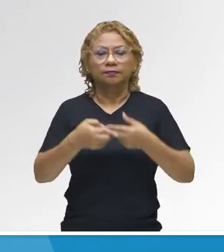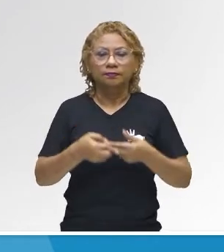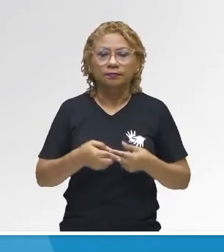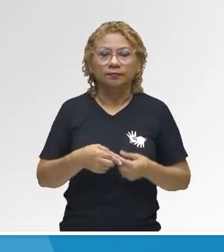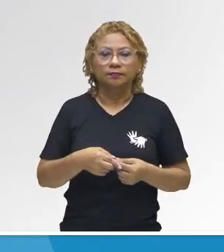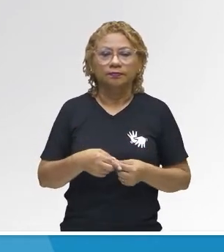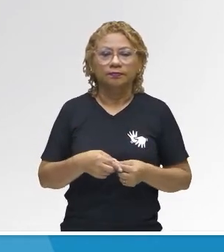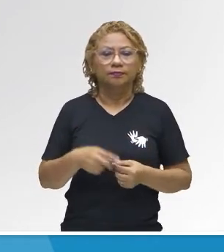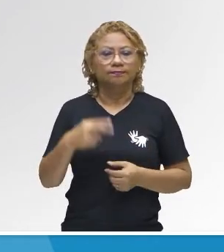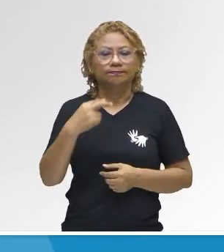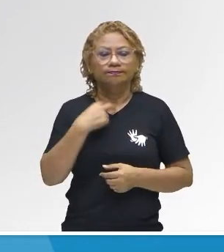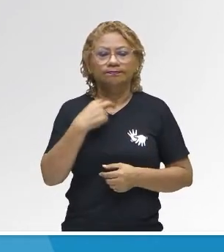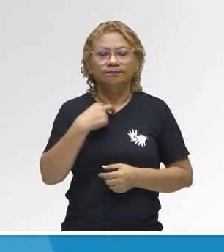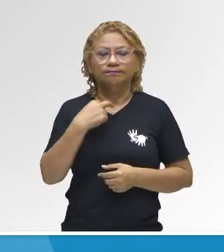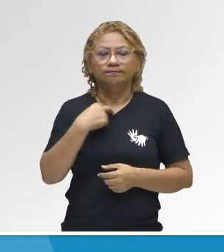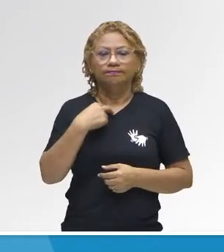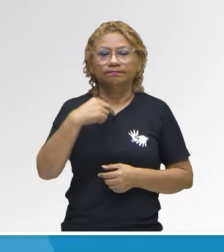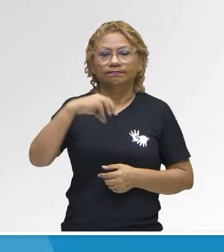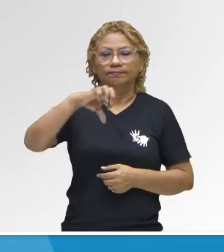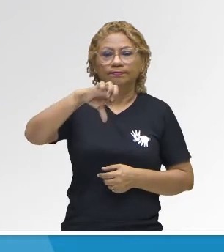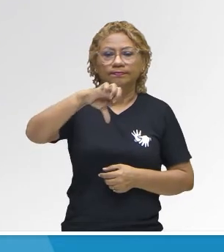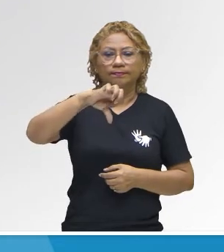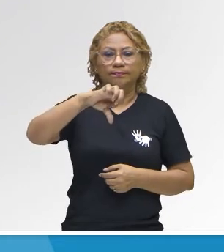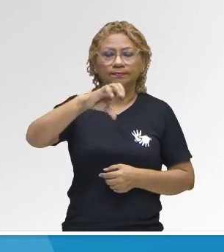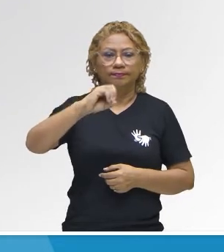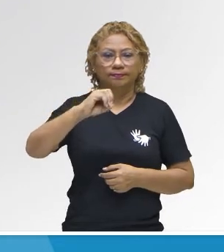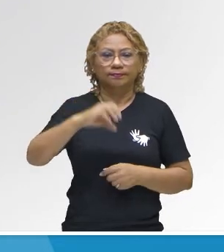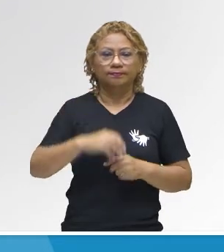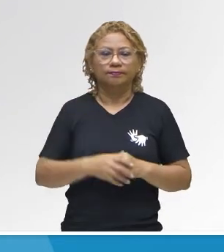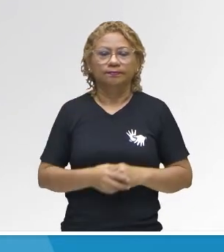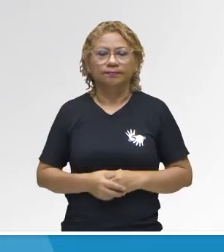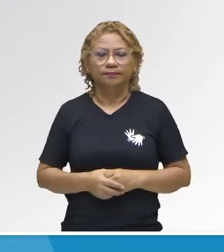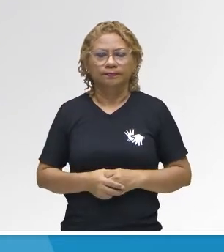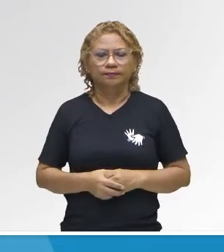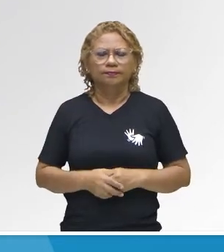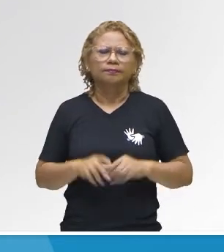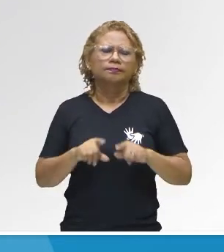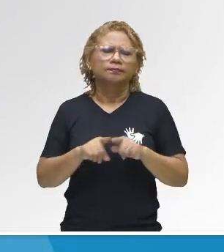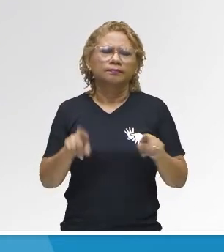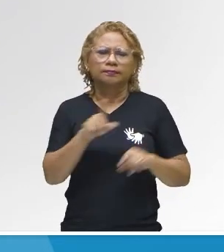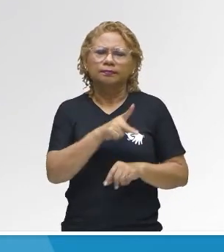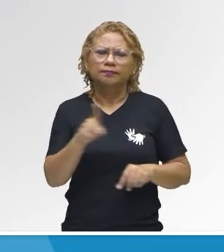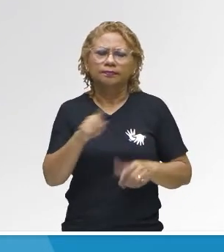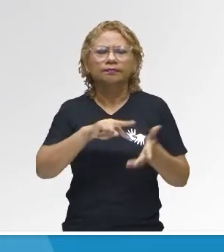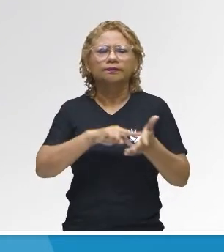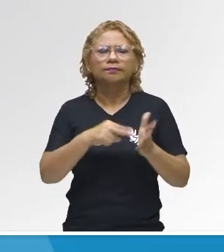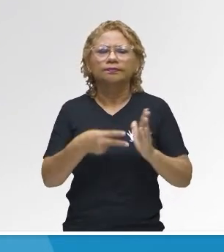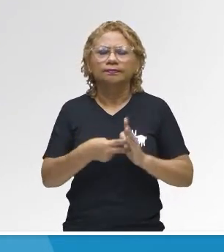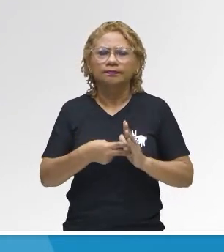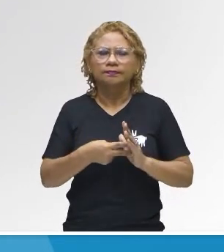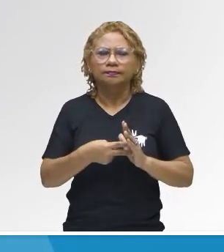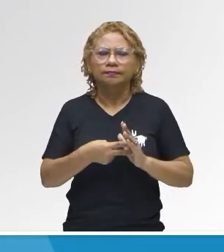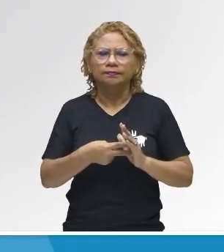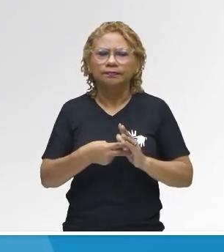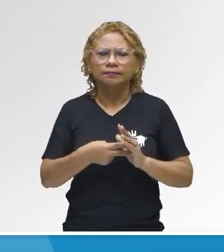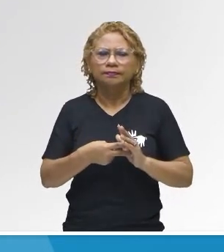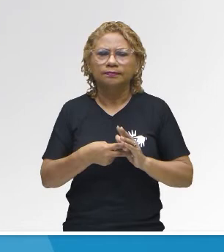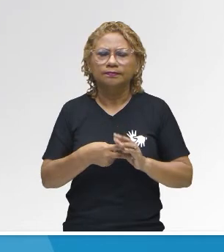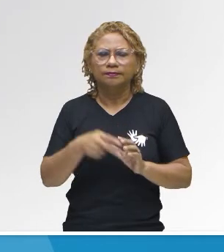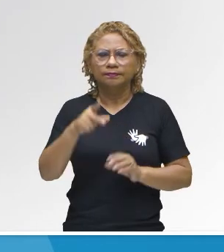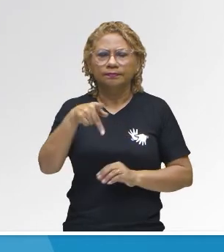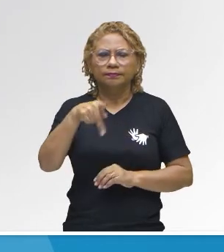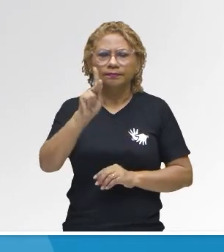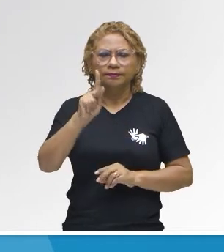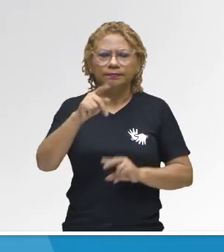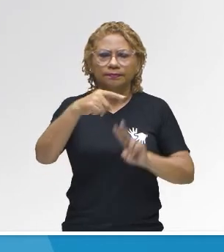ser 90 graus. Mas, professora, o que significa esse mais κ?